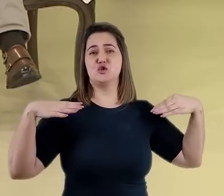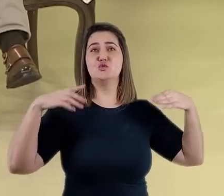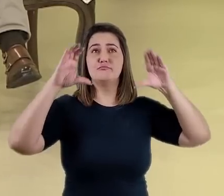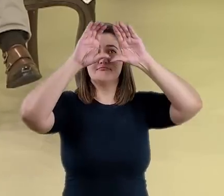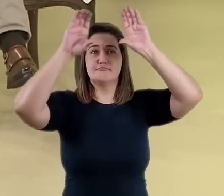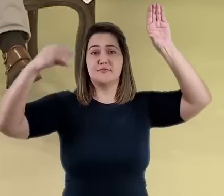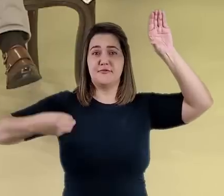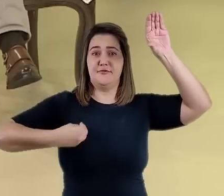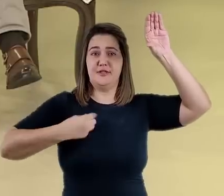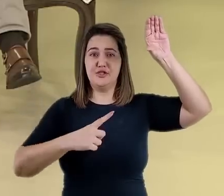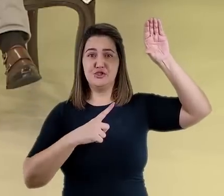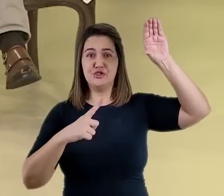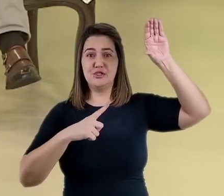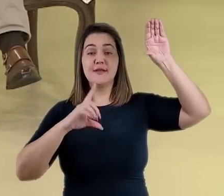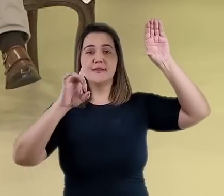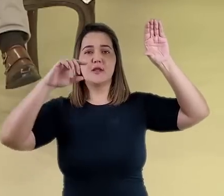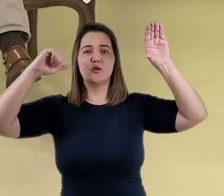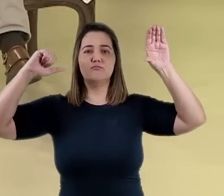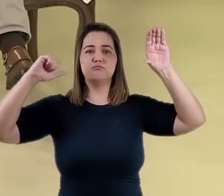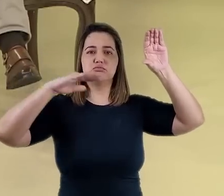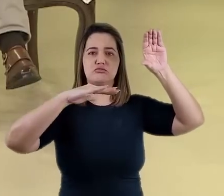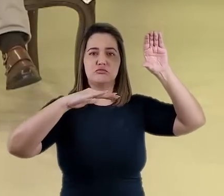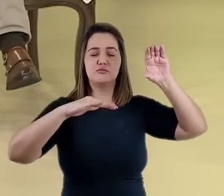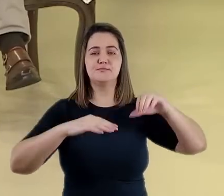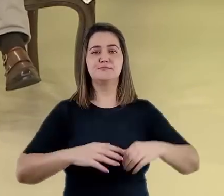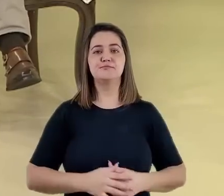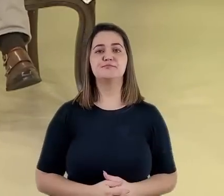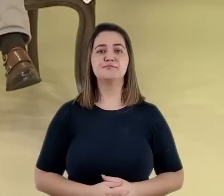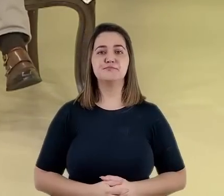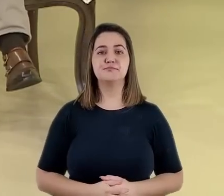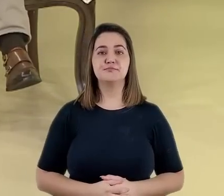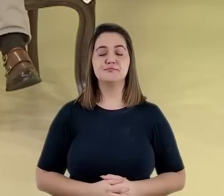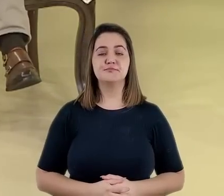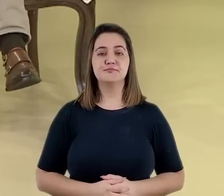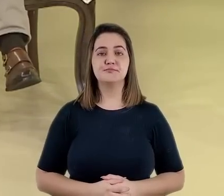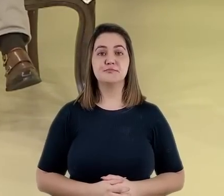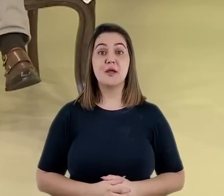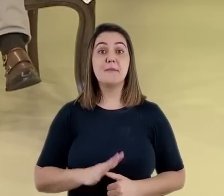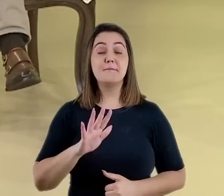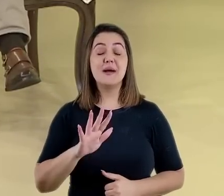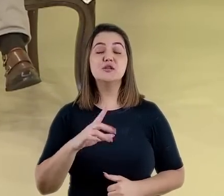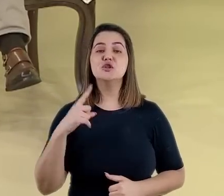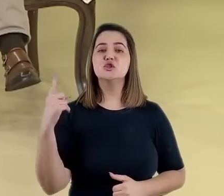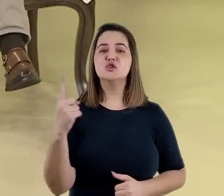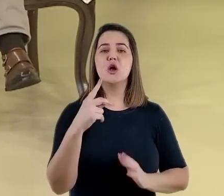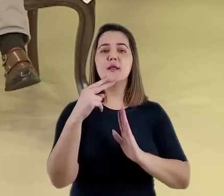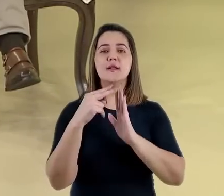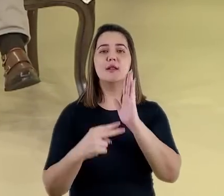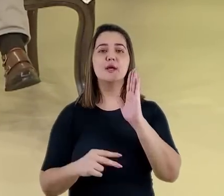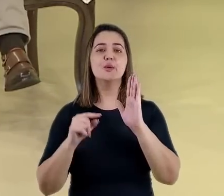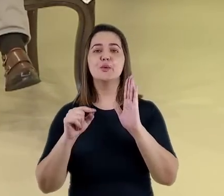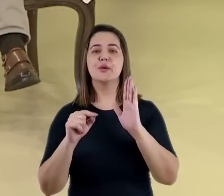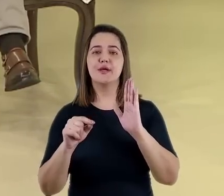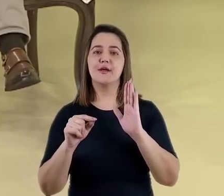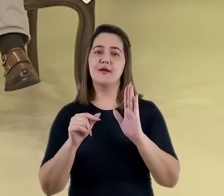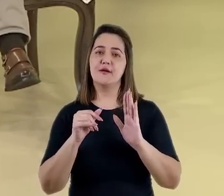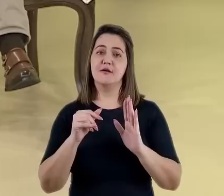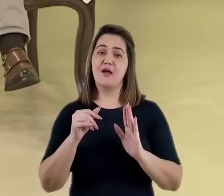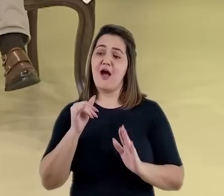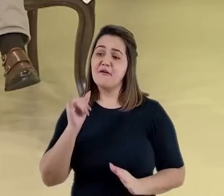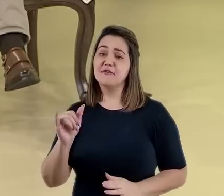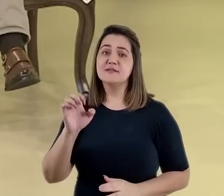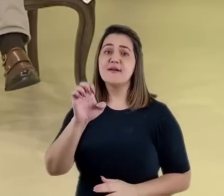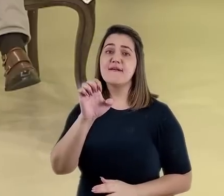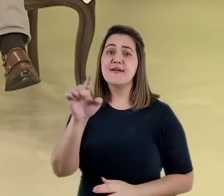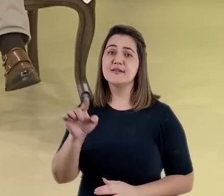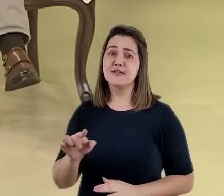que foi expulso no céu. Contudo, imediatamente antes dos versículos que nós lemos, Deus diz a